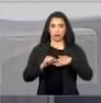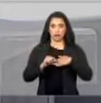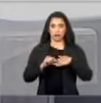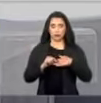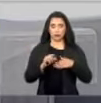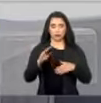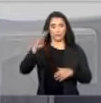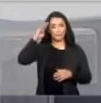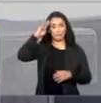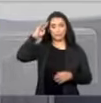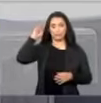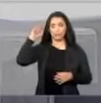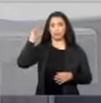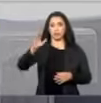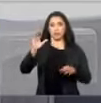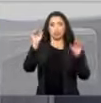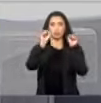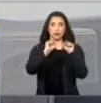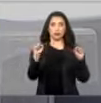sua composição